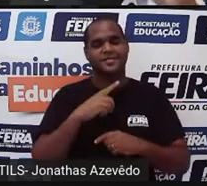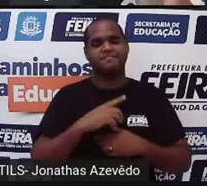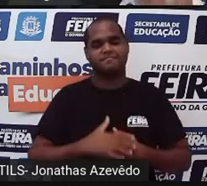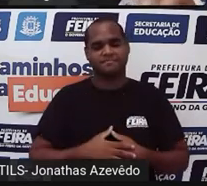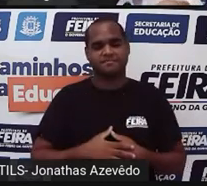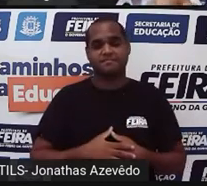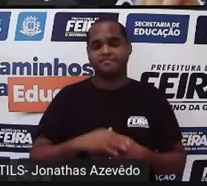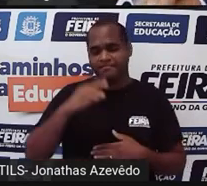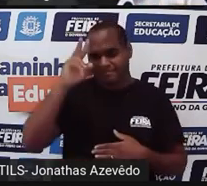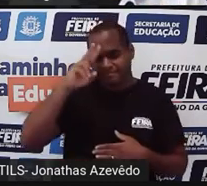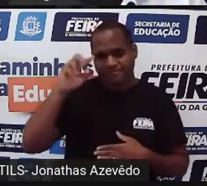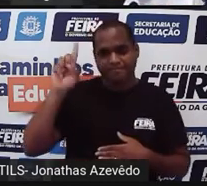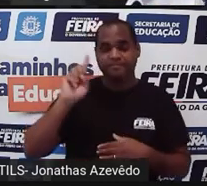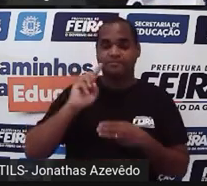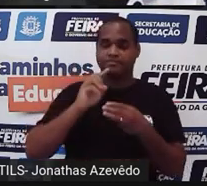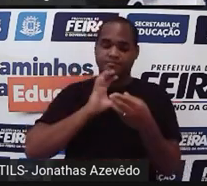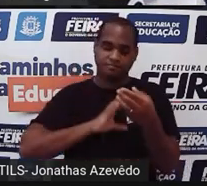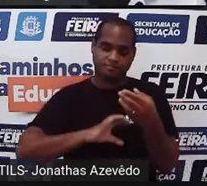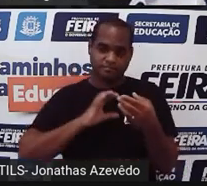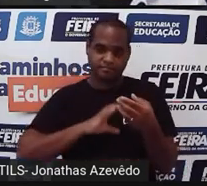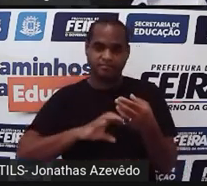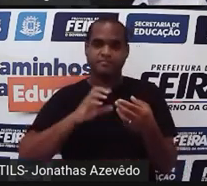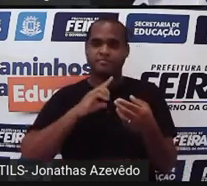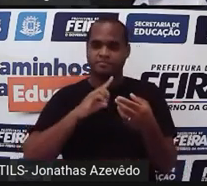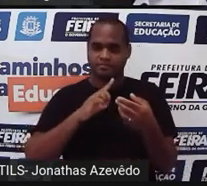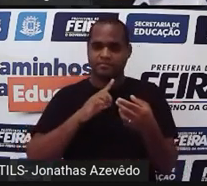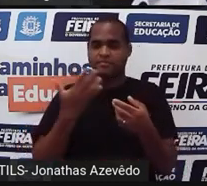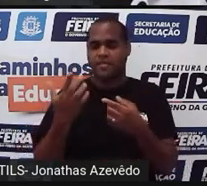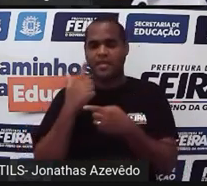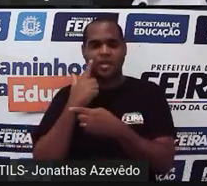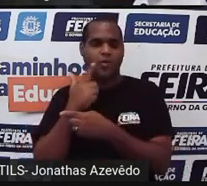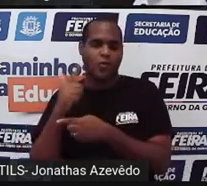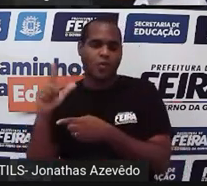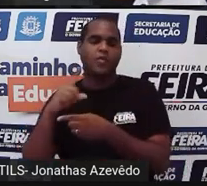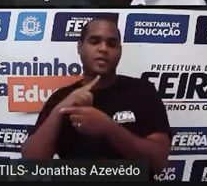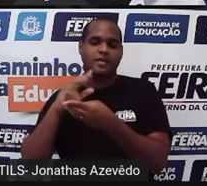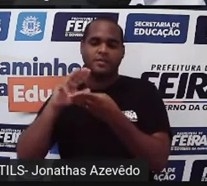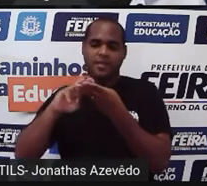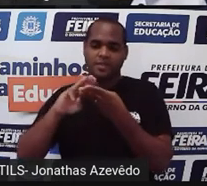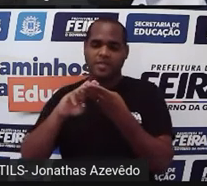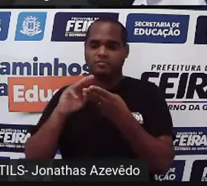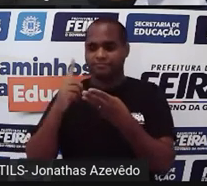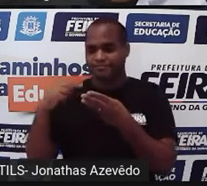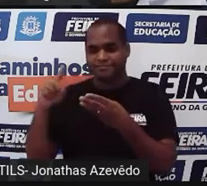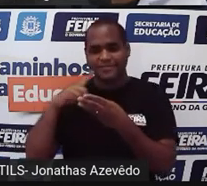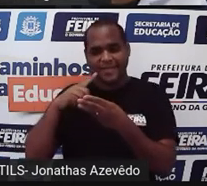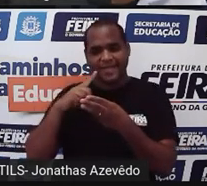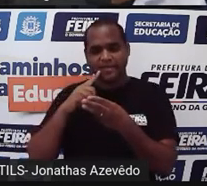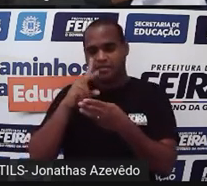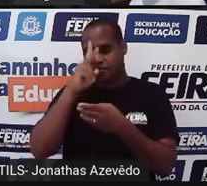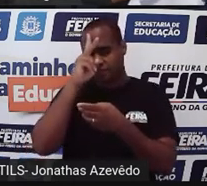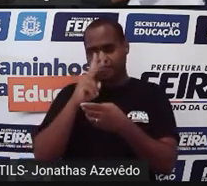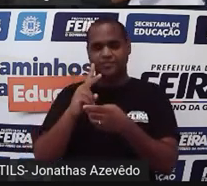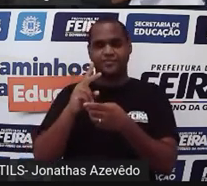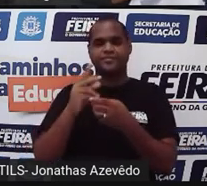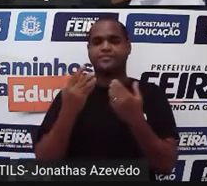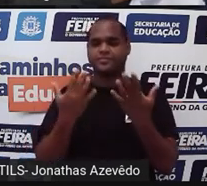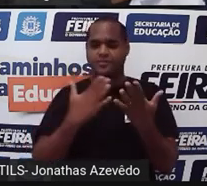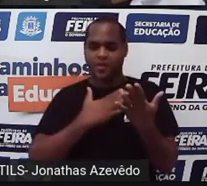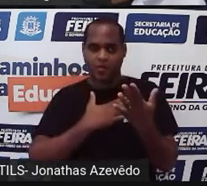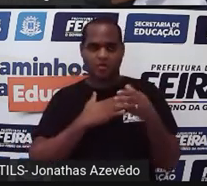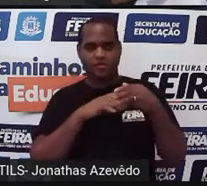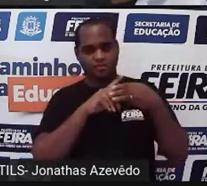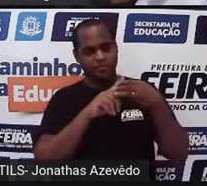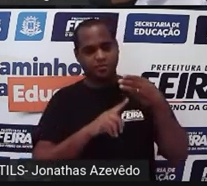Lembra, esse daqui é de português, o de cima, o outro que está do lado matemático, de baixo história. Aonde eu pintei ali é o que gosta dos três,